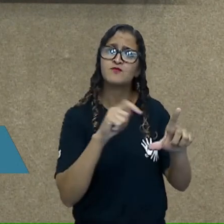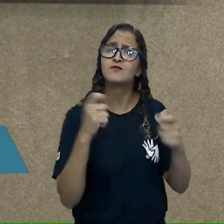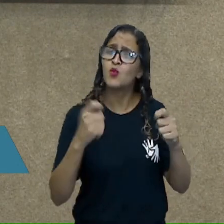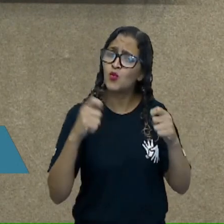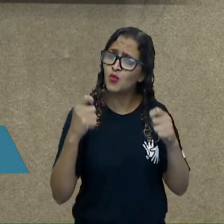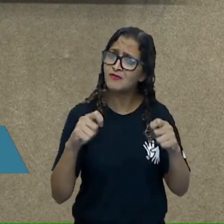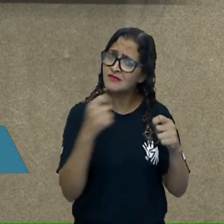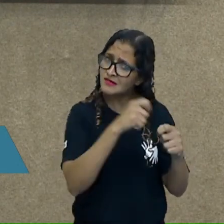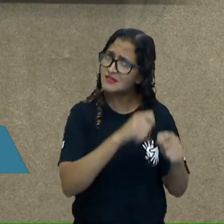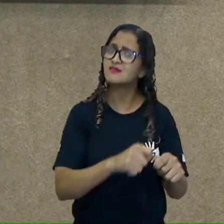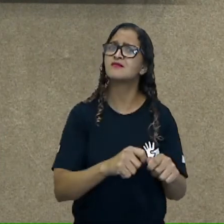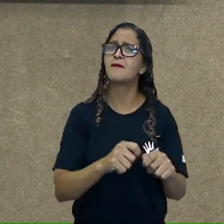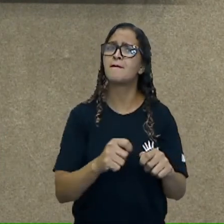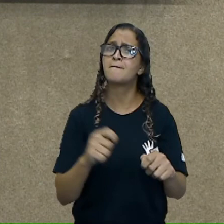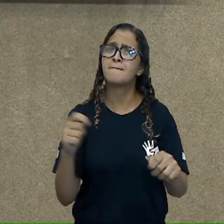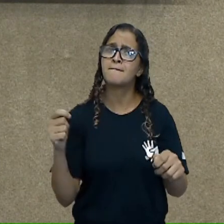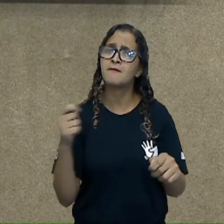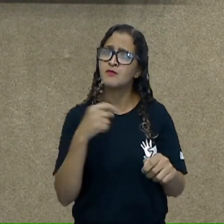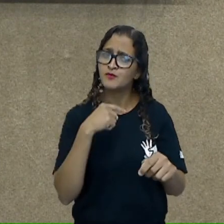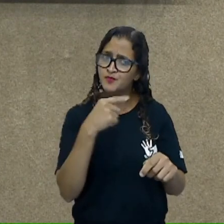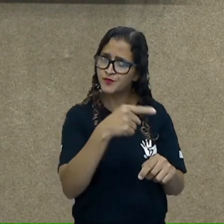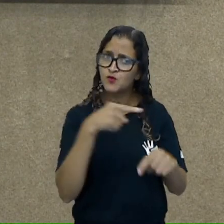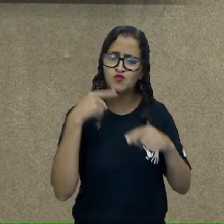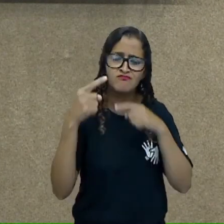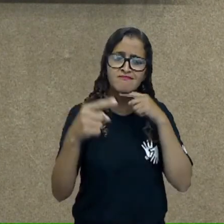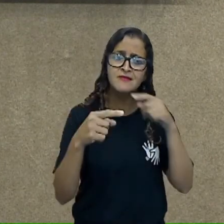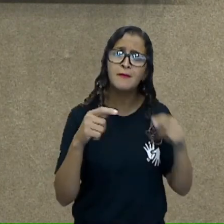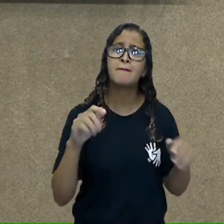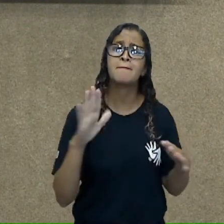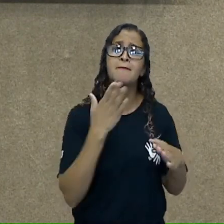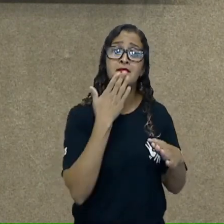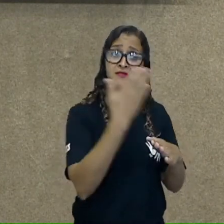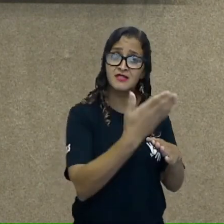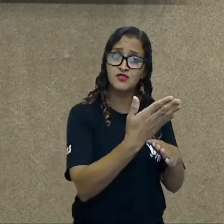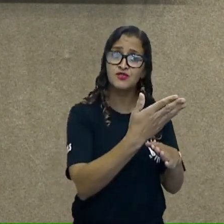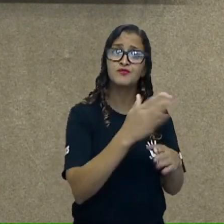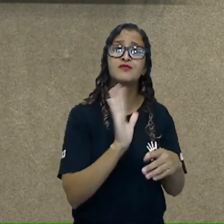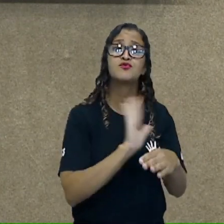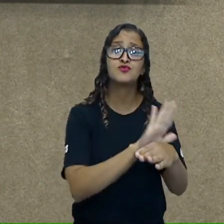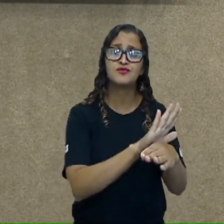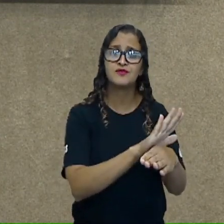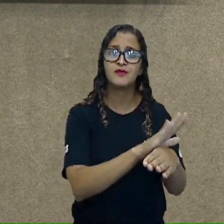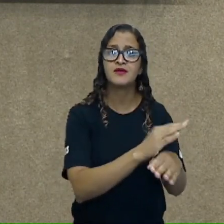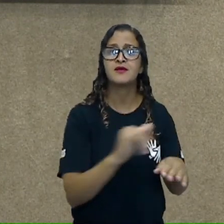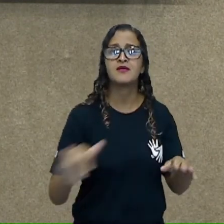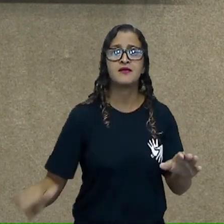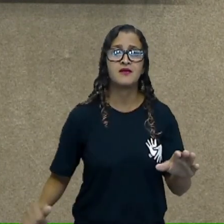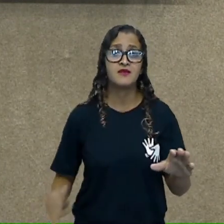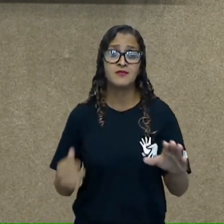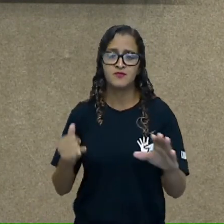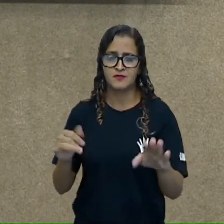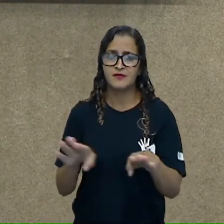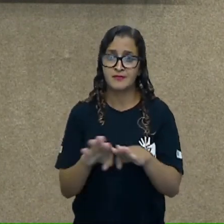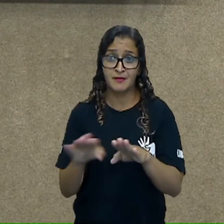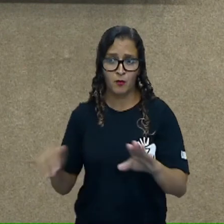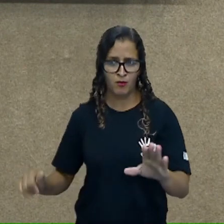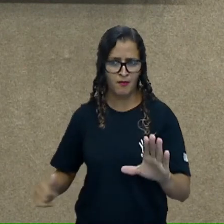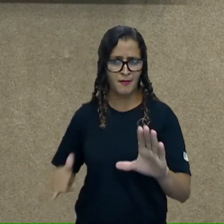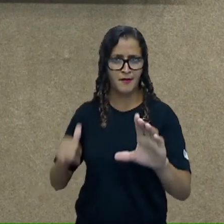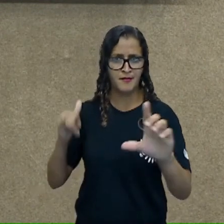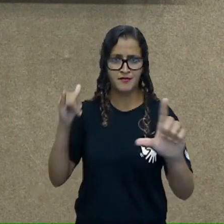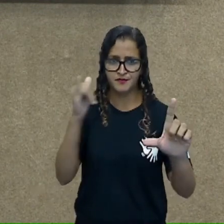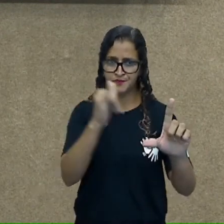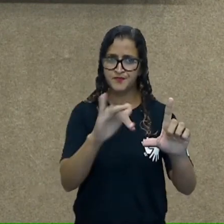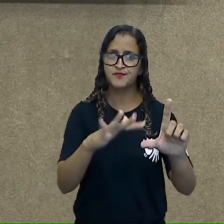para ajudar vocês aí a consolidar a aprendizagem. Basta apontar a câmera do seu celular nesta imagem que aparece aqui, ó, no cantinho da tela. Você